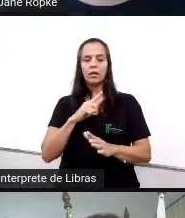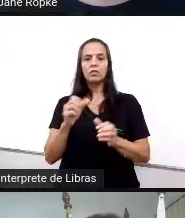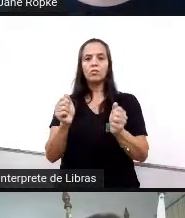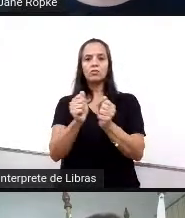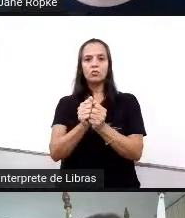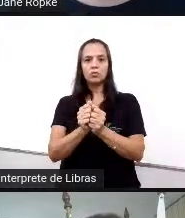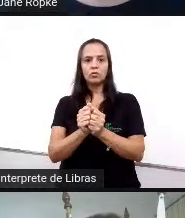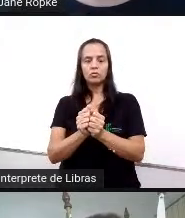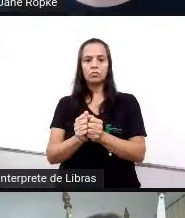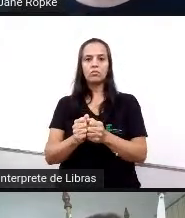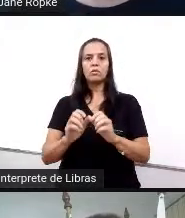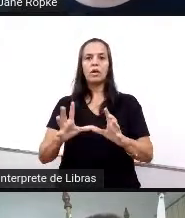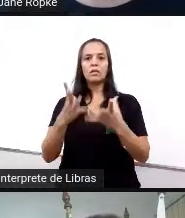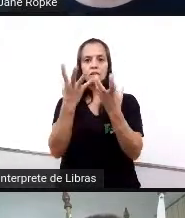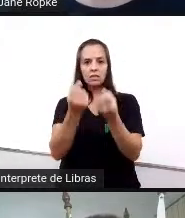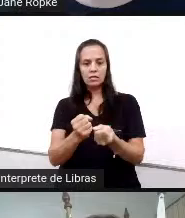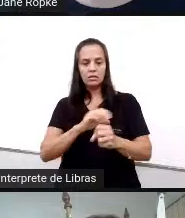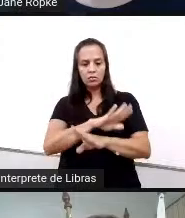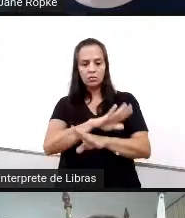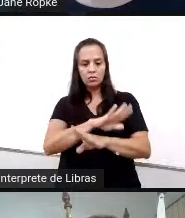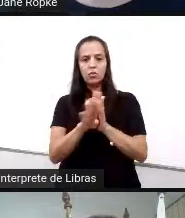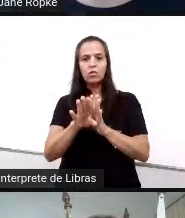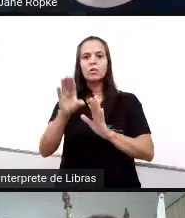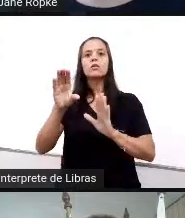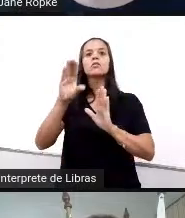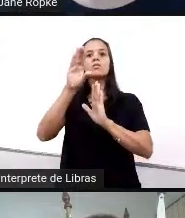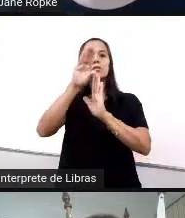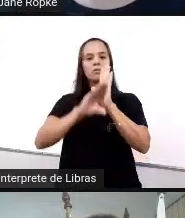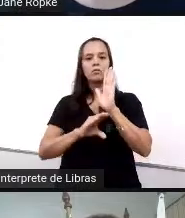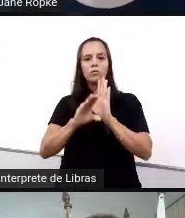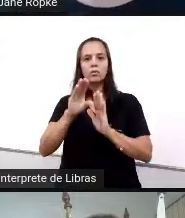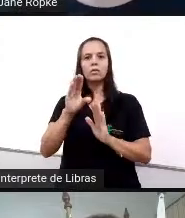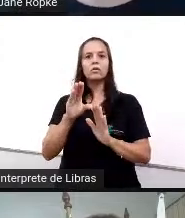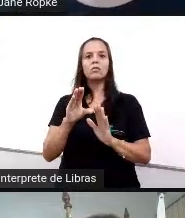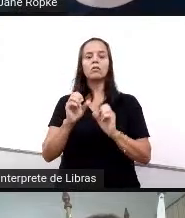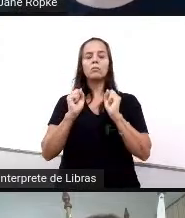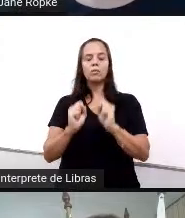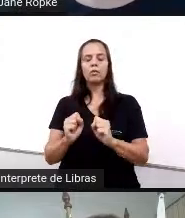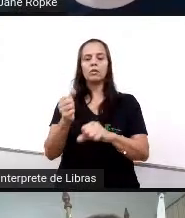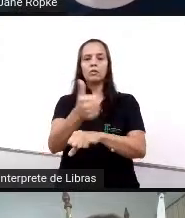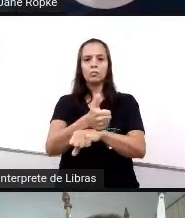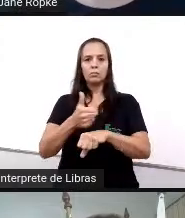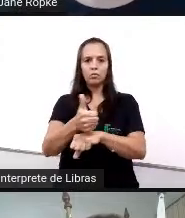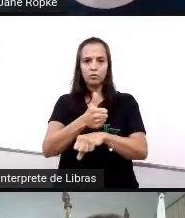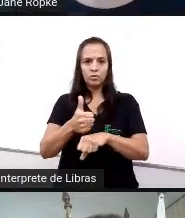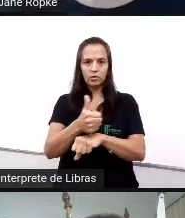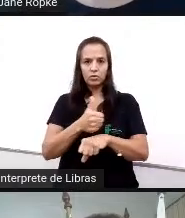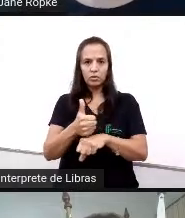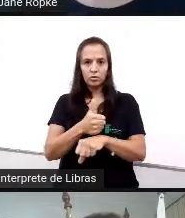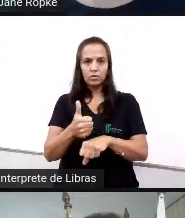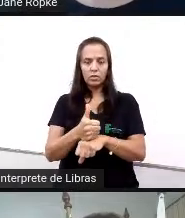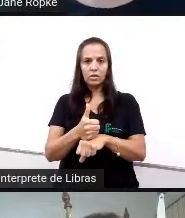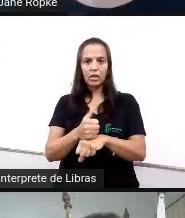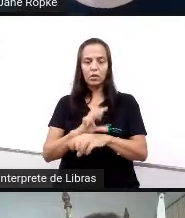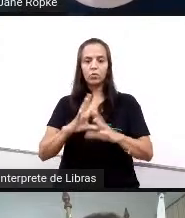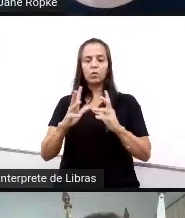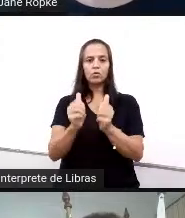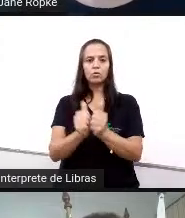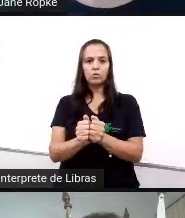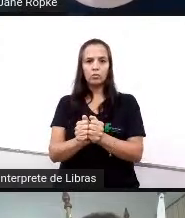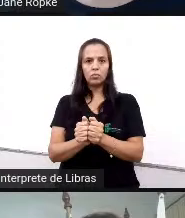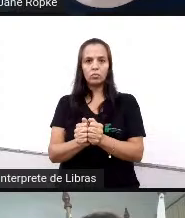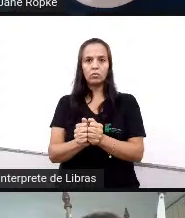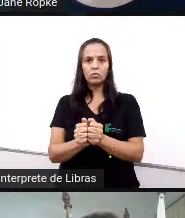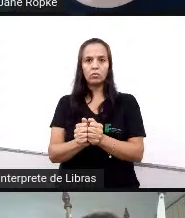de aprovação em todos os módulos do curso, para que possa gozar de todos os direitos, regalias e prerrogativas